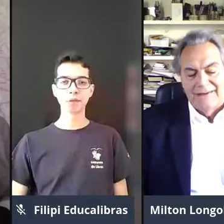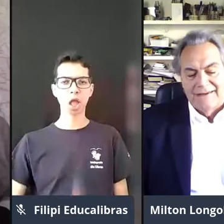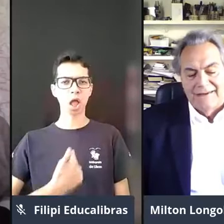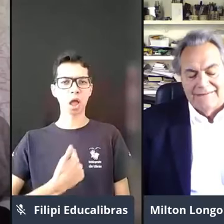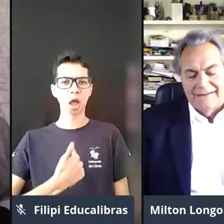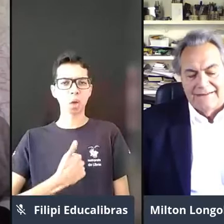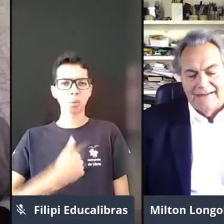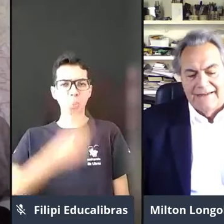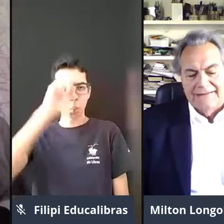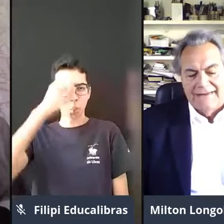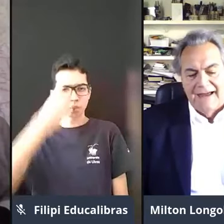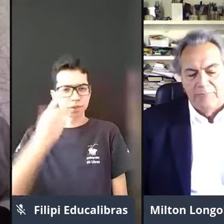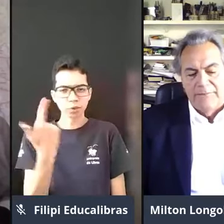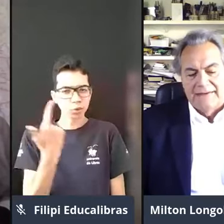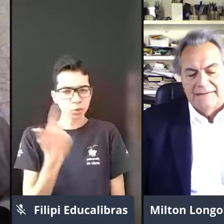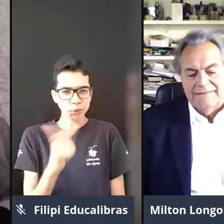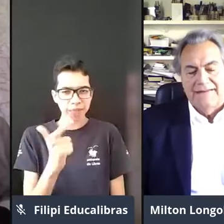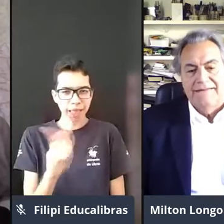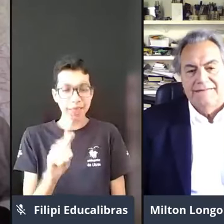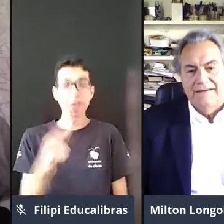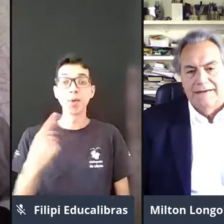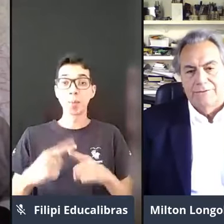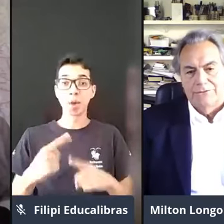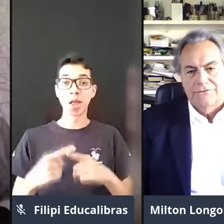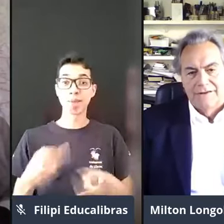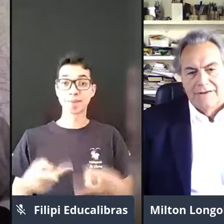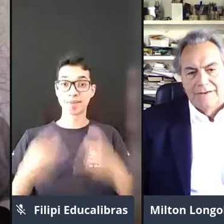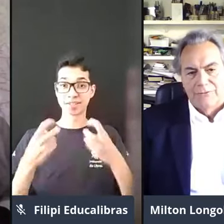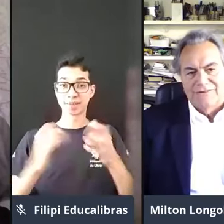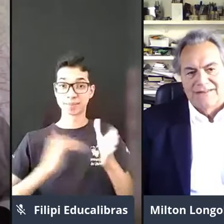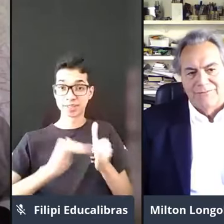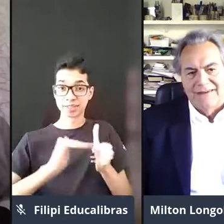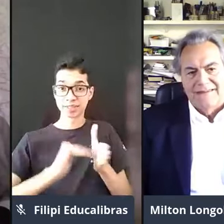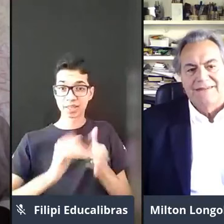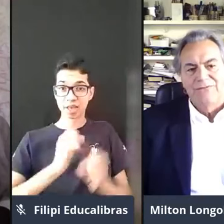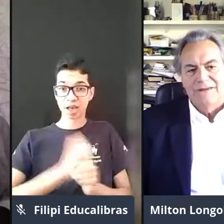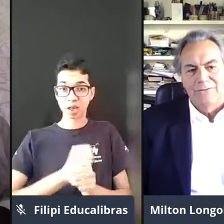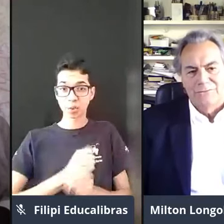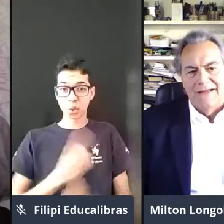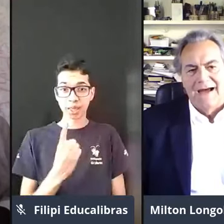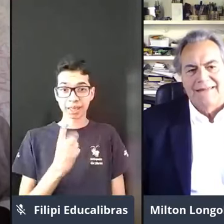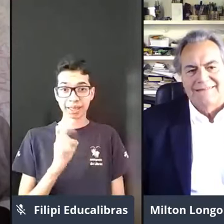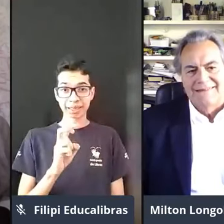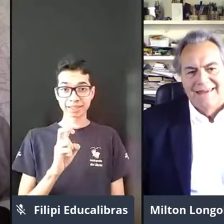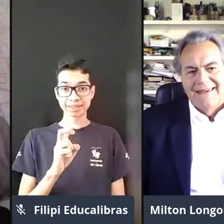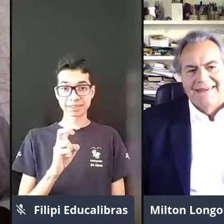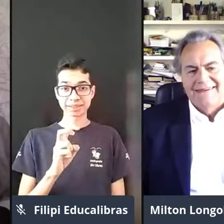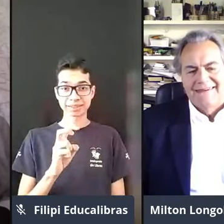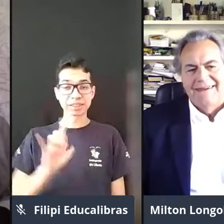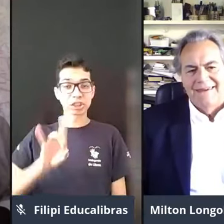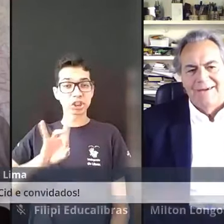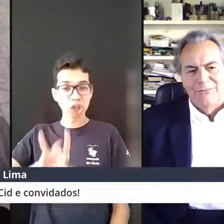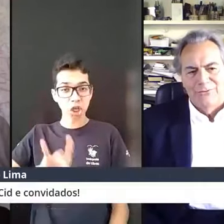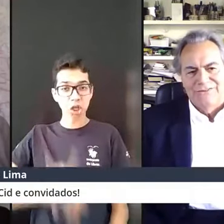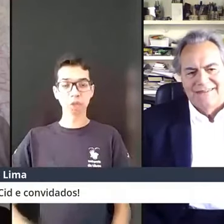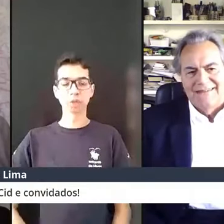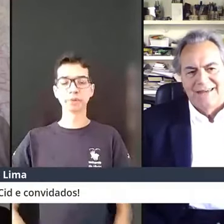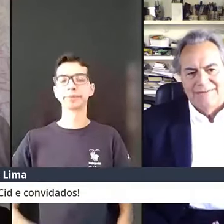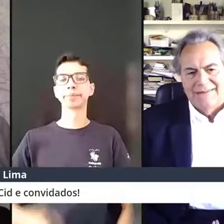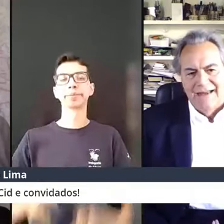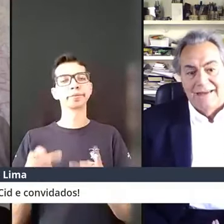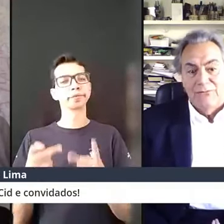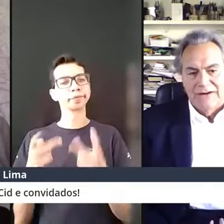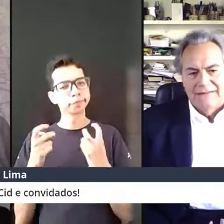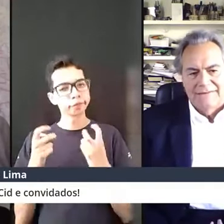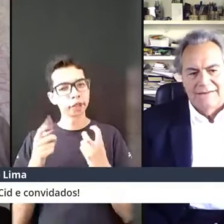gente vê que a secretaria tem apenas 15 anos, você vê a dificuldade que você